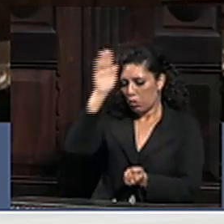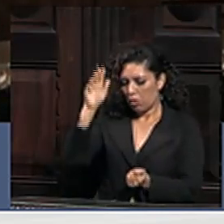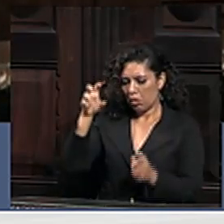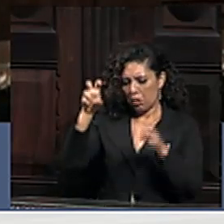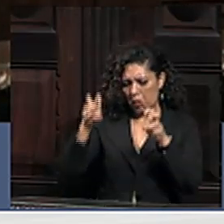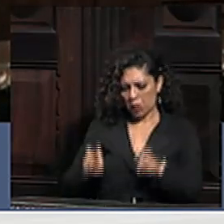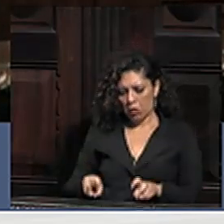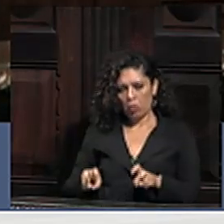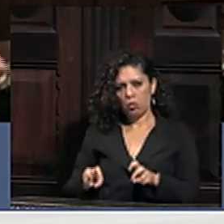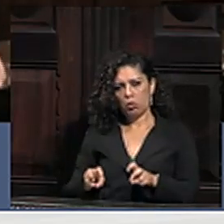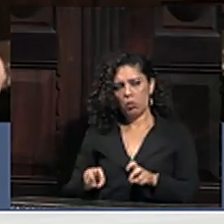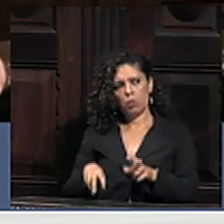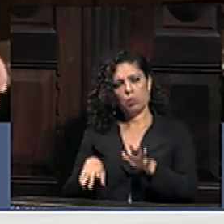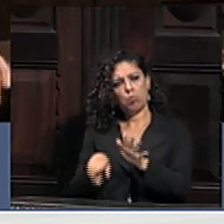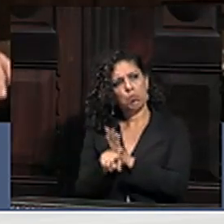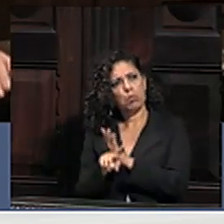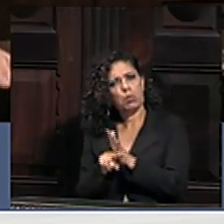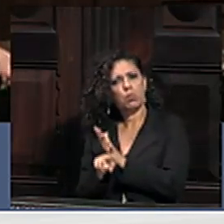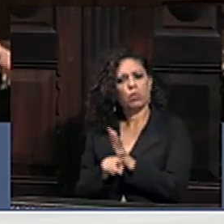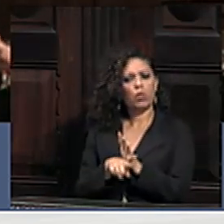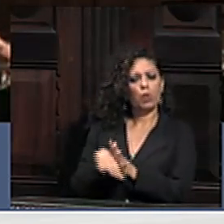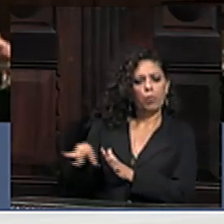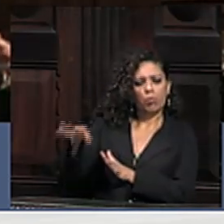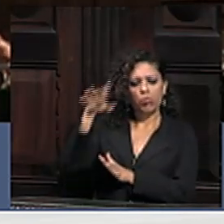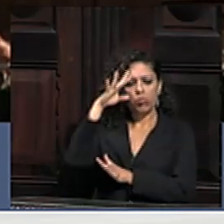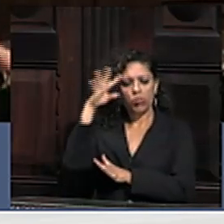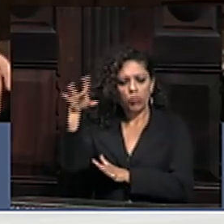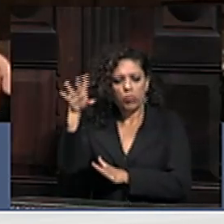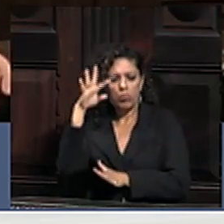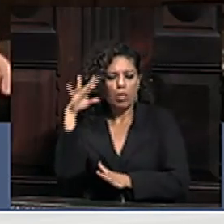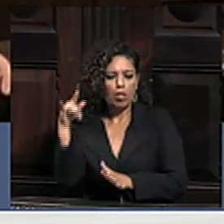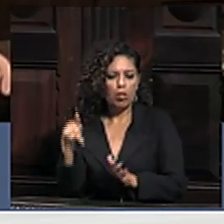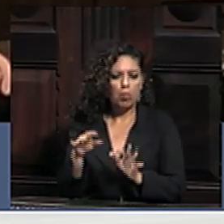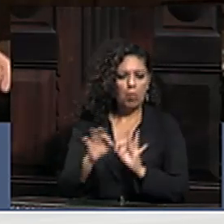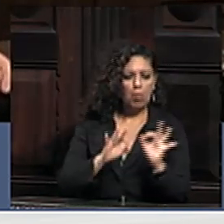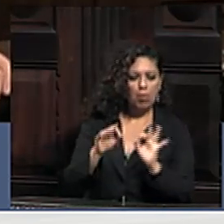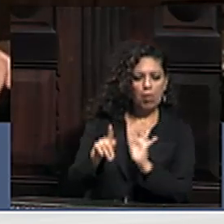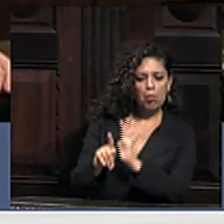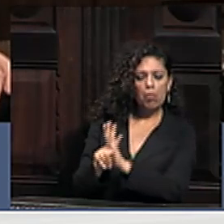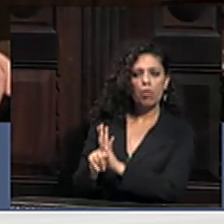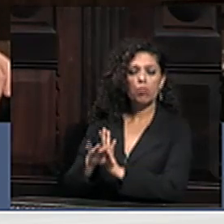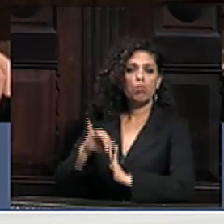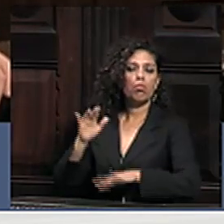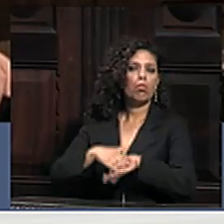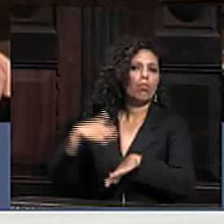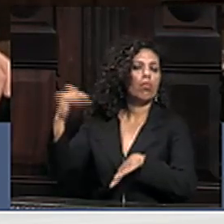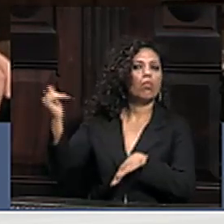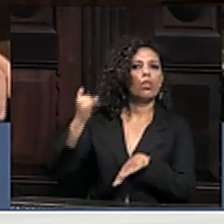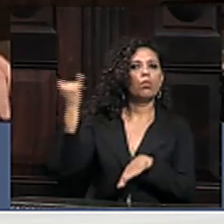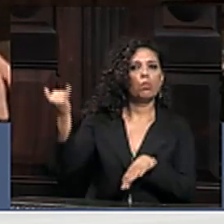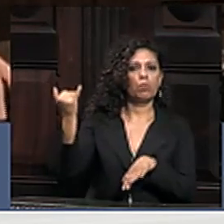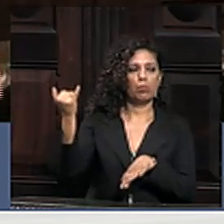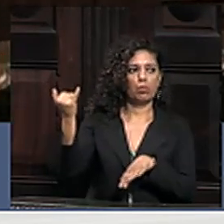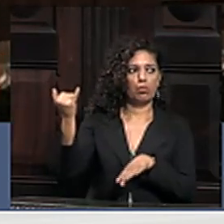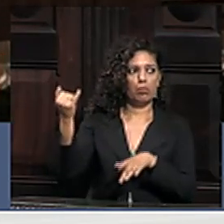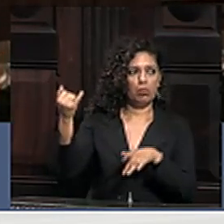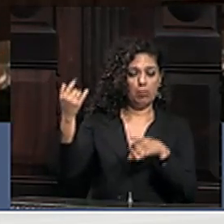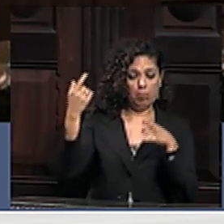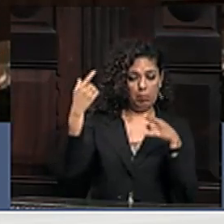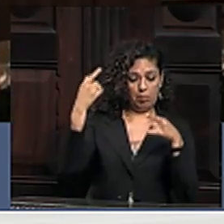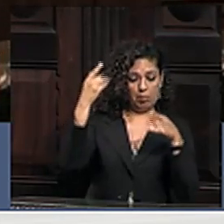ter imaginado um projeto importante de combate